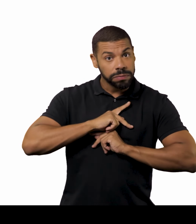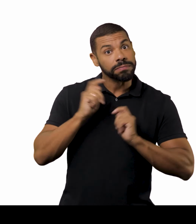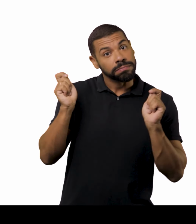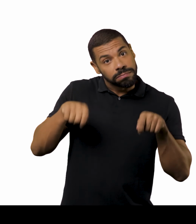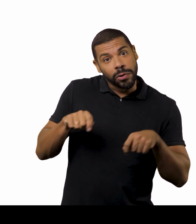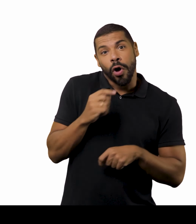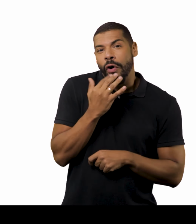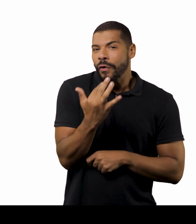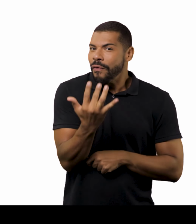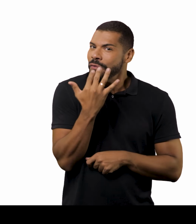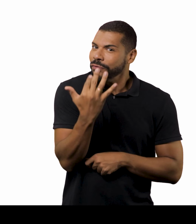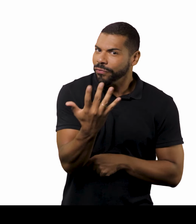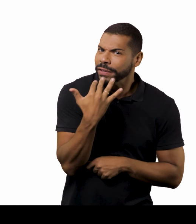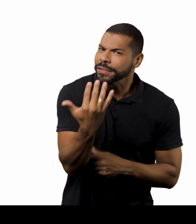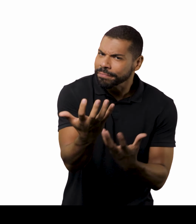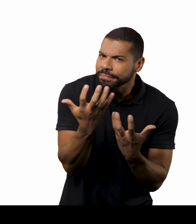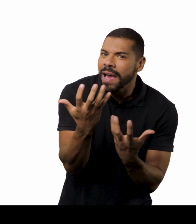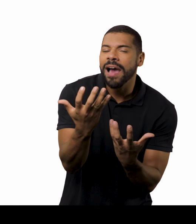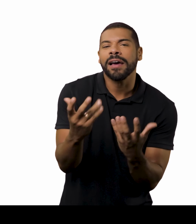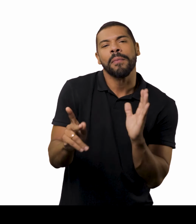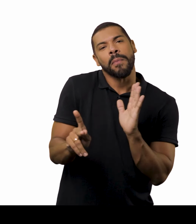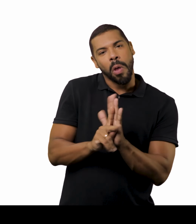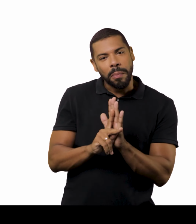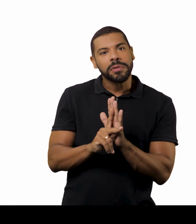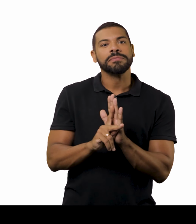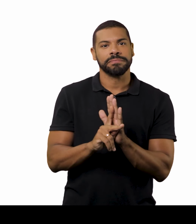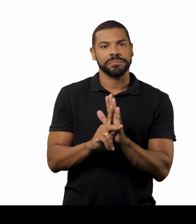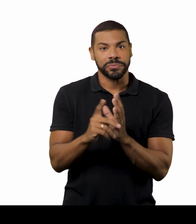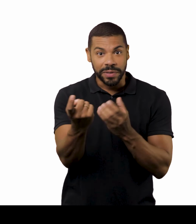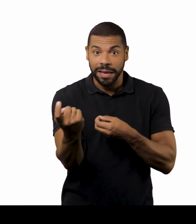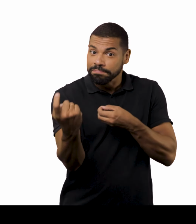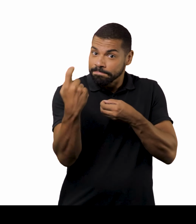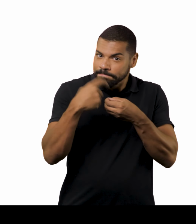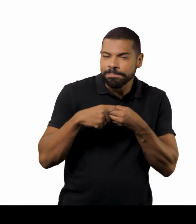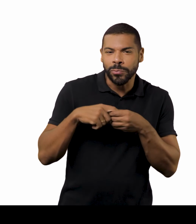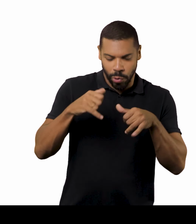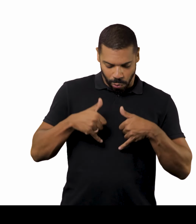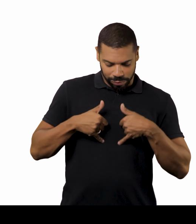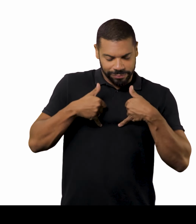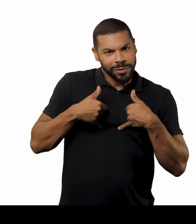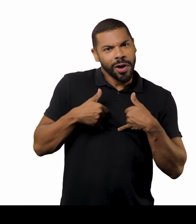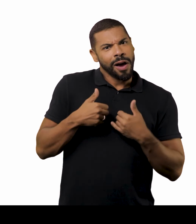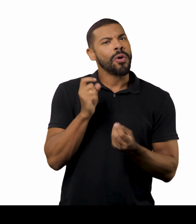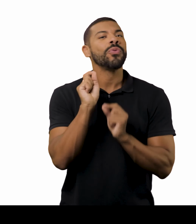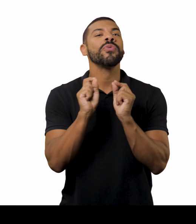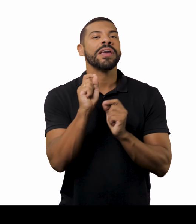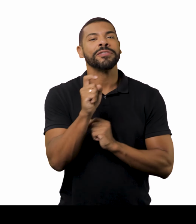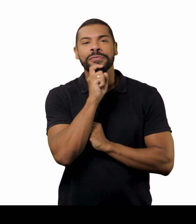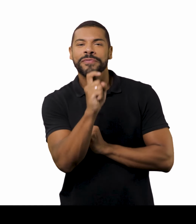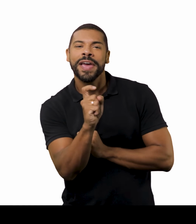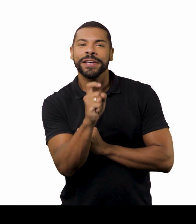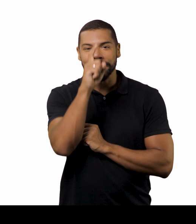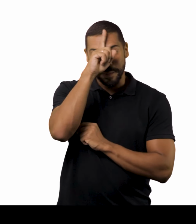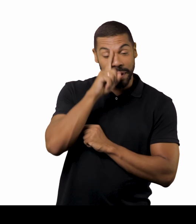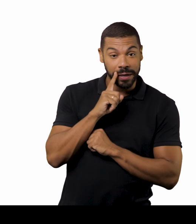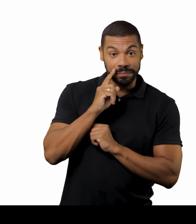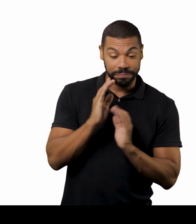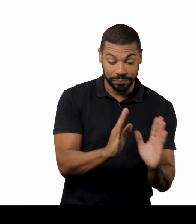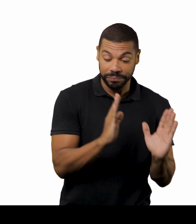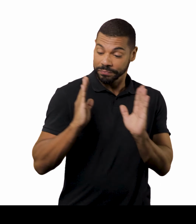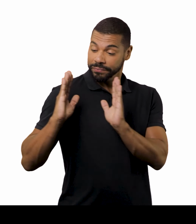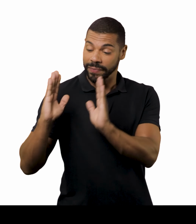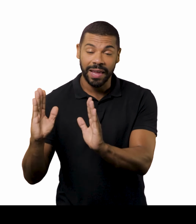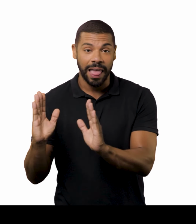não quer abrir mão das nossas cores, muito pelo contrário, né? A gente quer de volta, a gente quer ter orgulho das nossas cores. Daí, indo pro